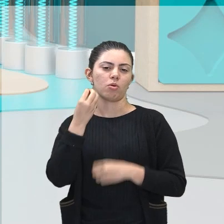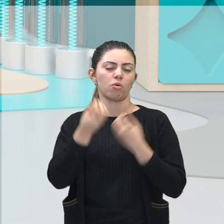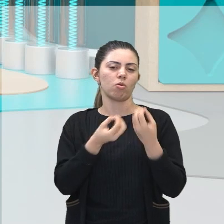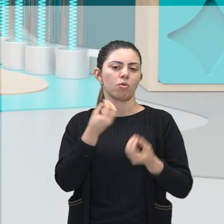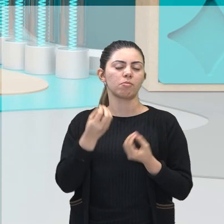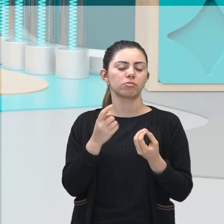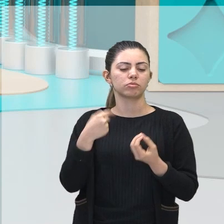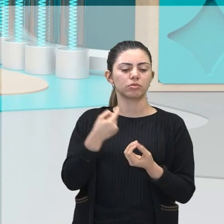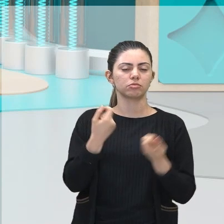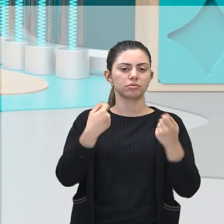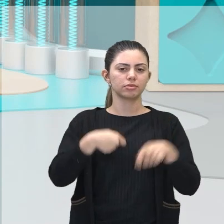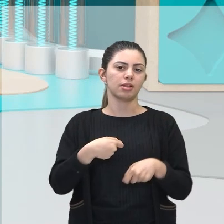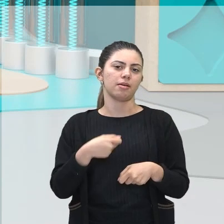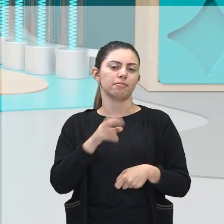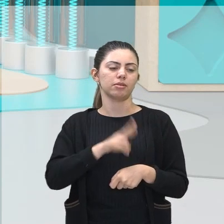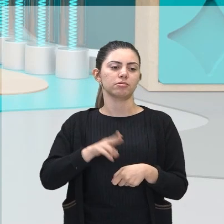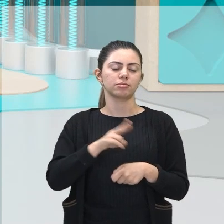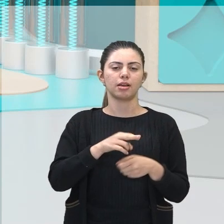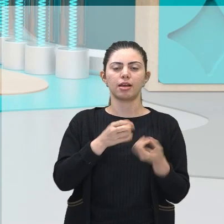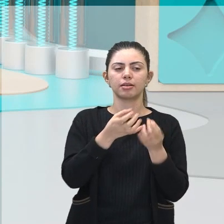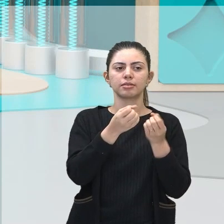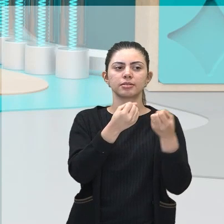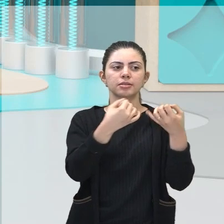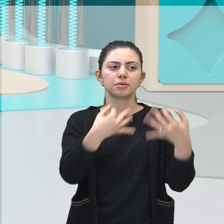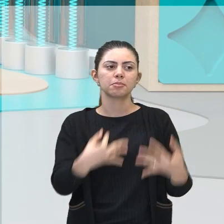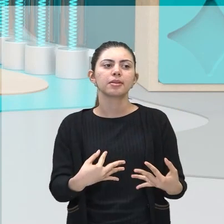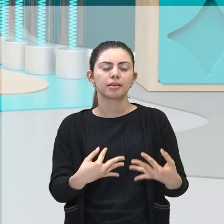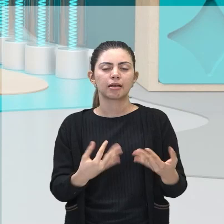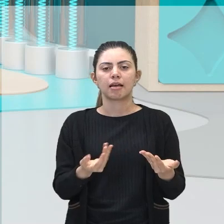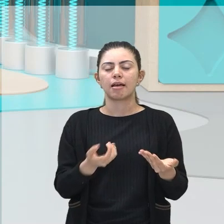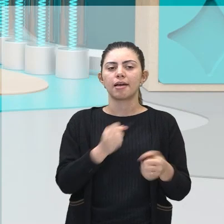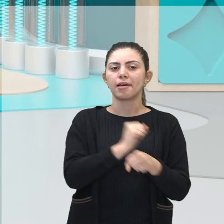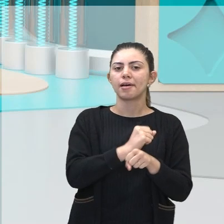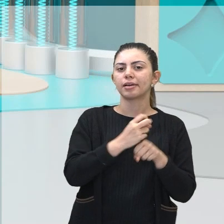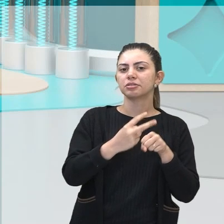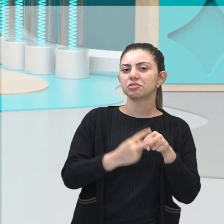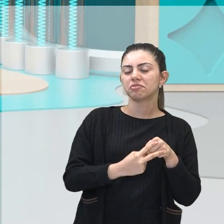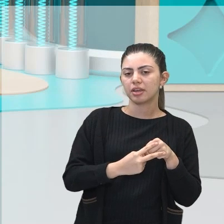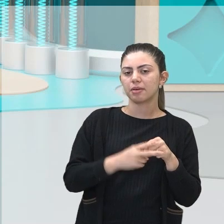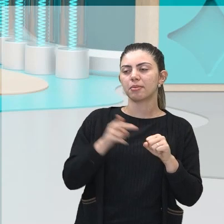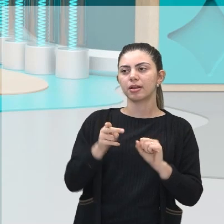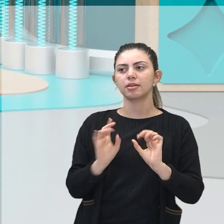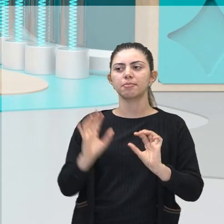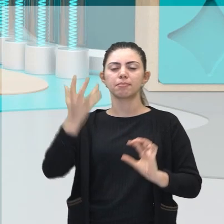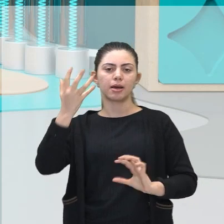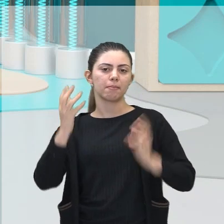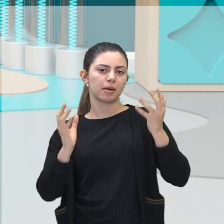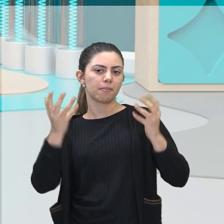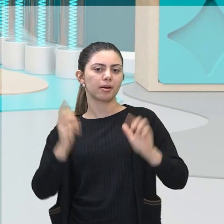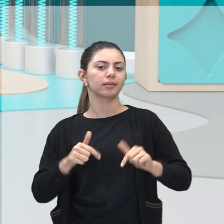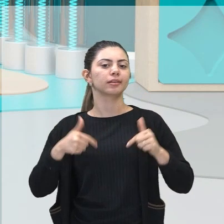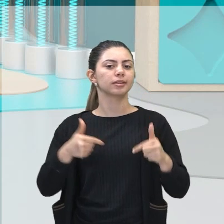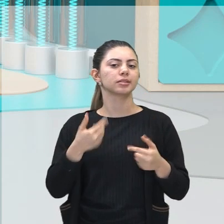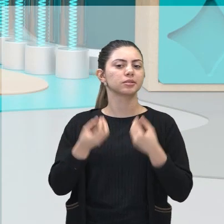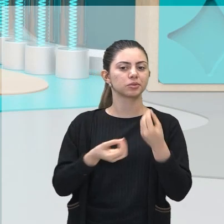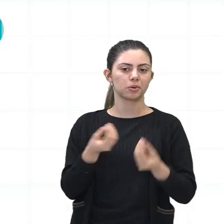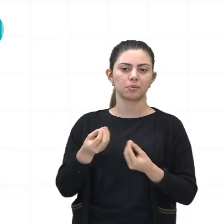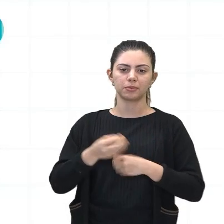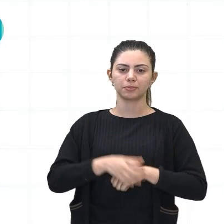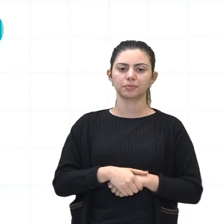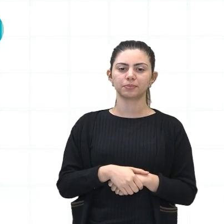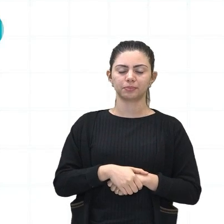os advérbios para descrever a frequência de determinadas ações. Vamos checar aqui, let's check